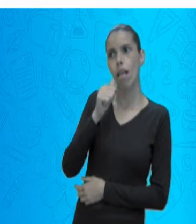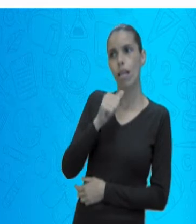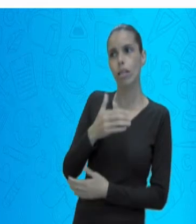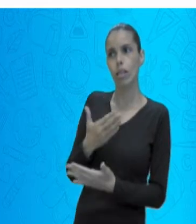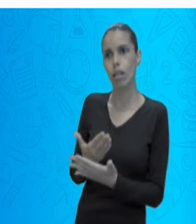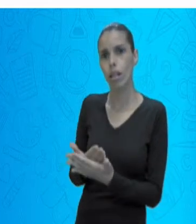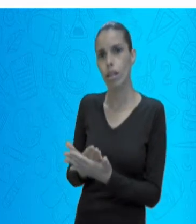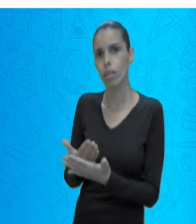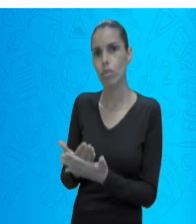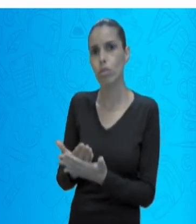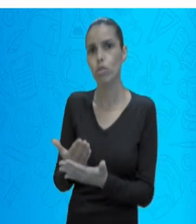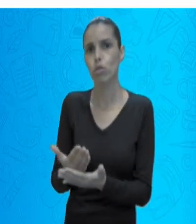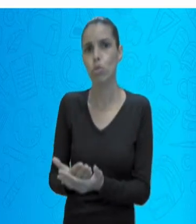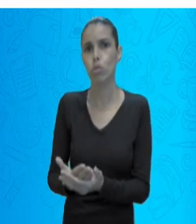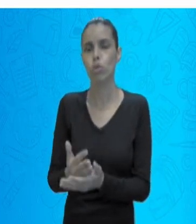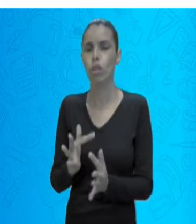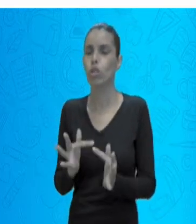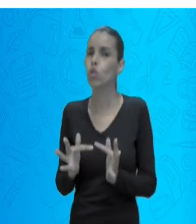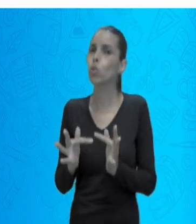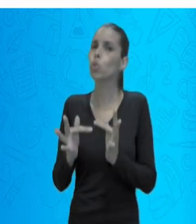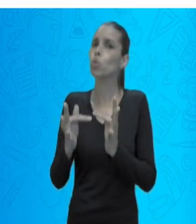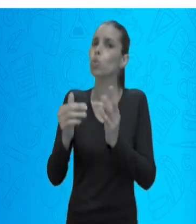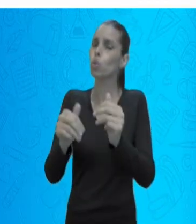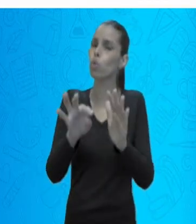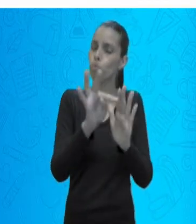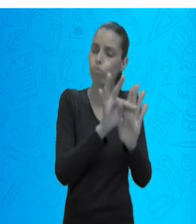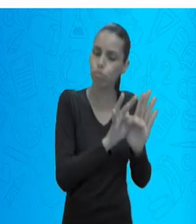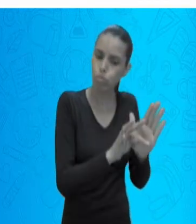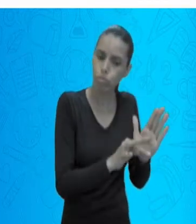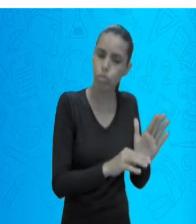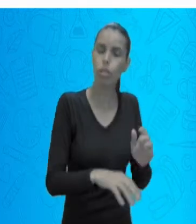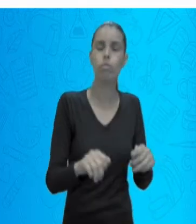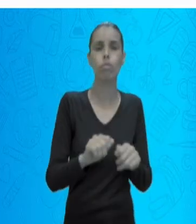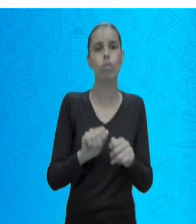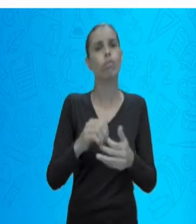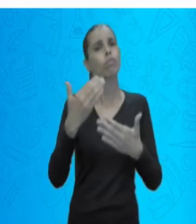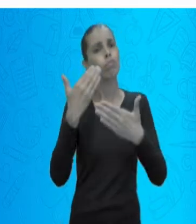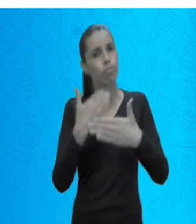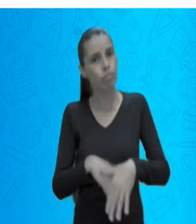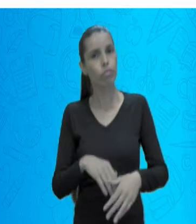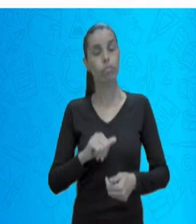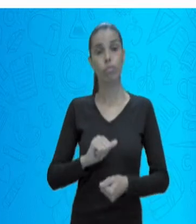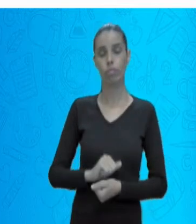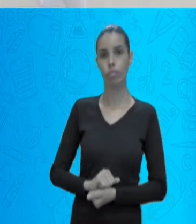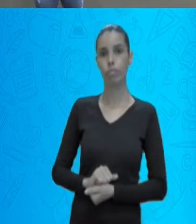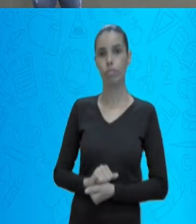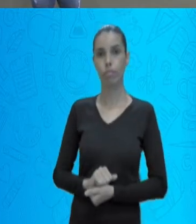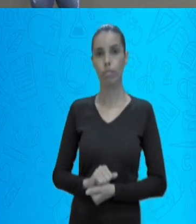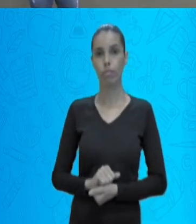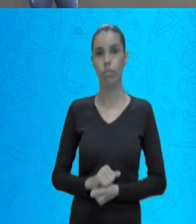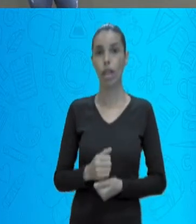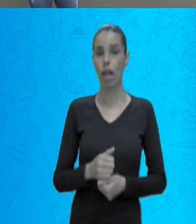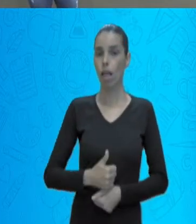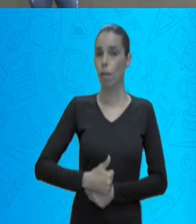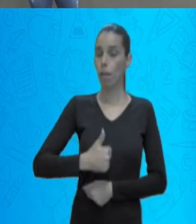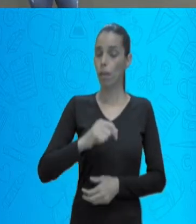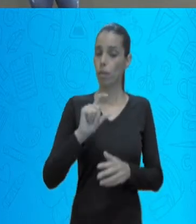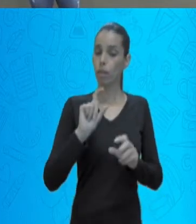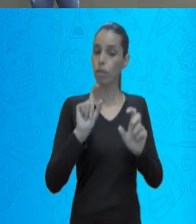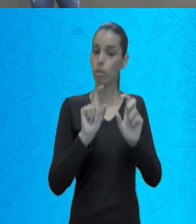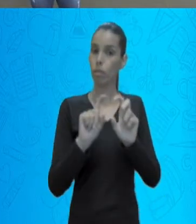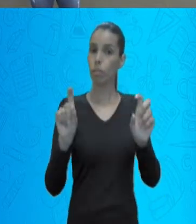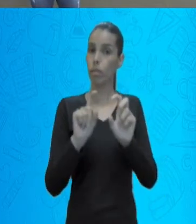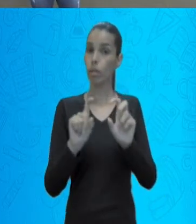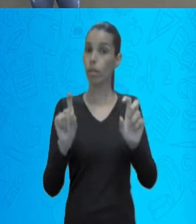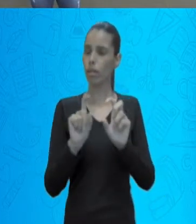os capítulos para avaliação. Olha só, a primeira frase está dizendo o seguinte, eu vou falar e vocês vão ouvir e